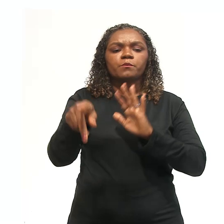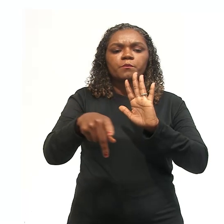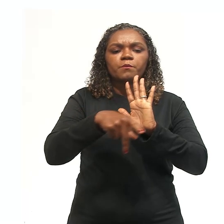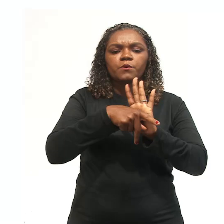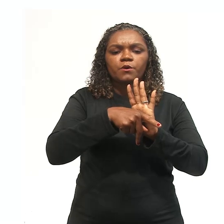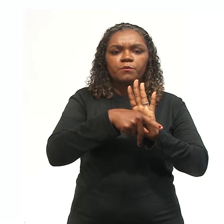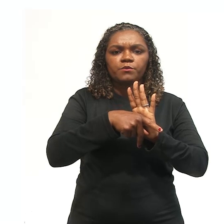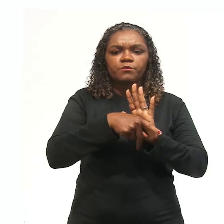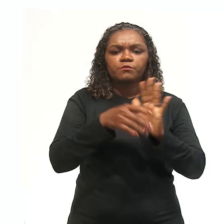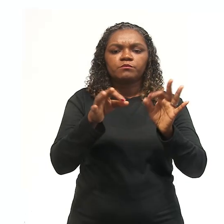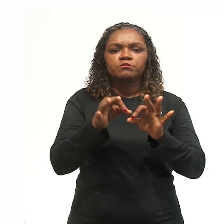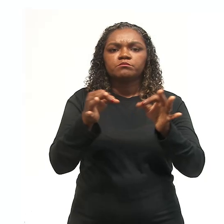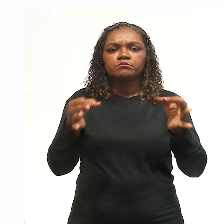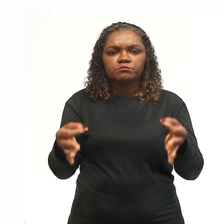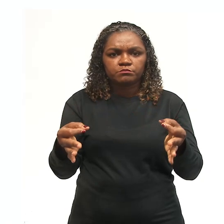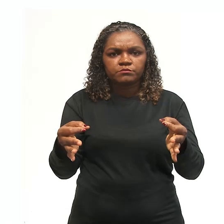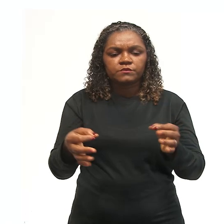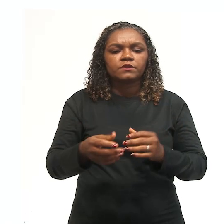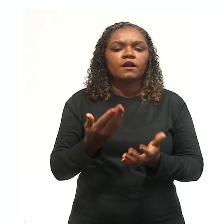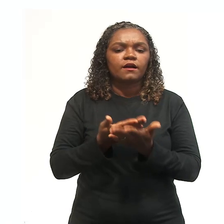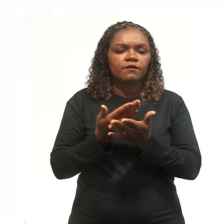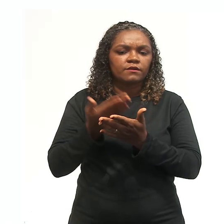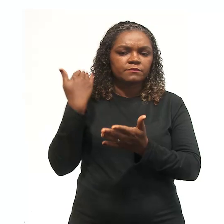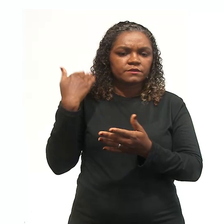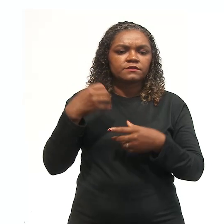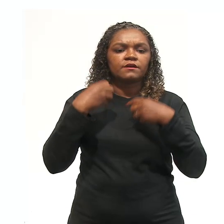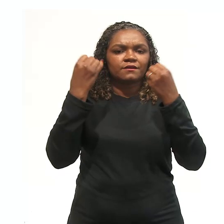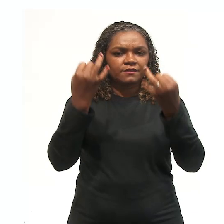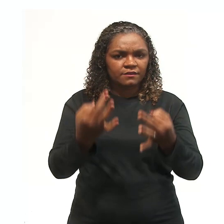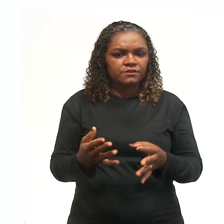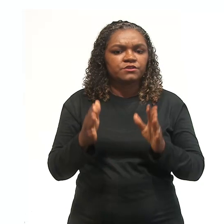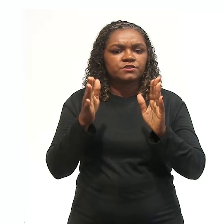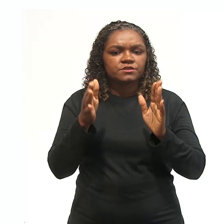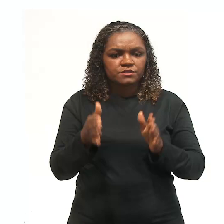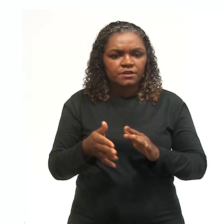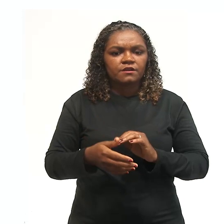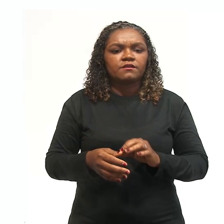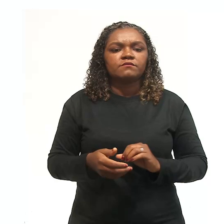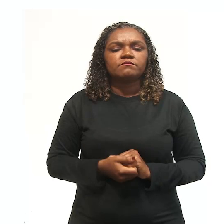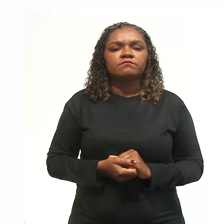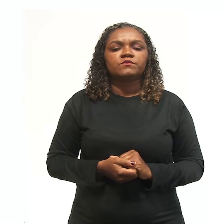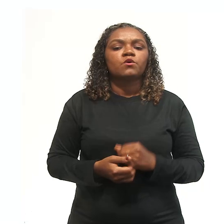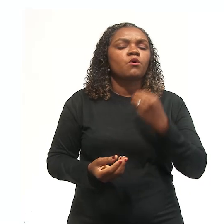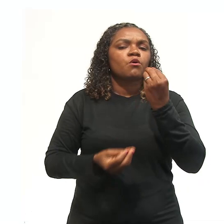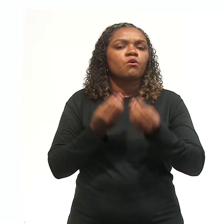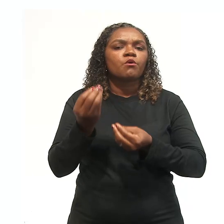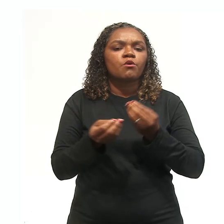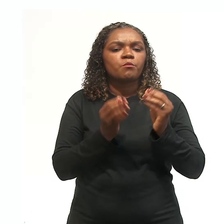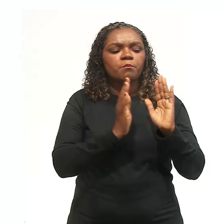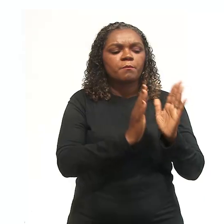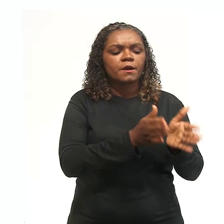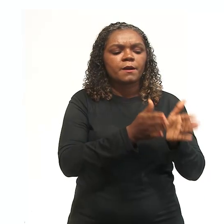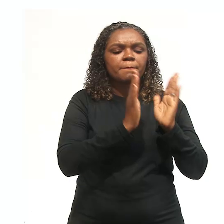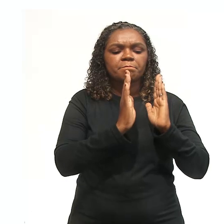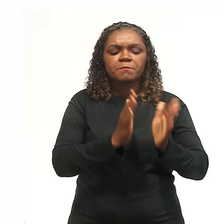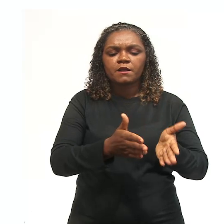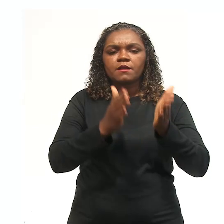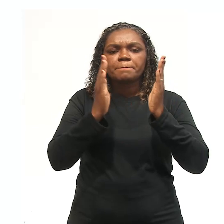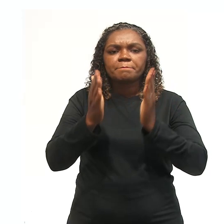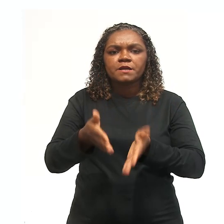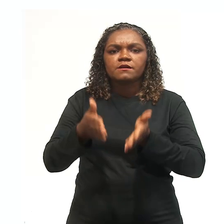pregão eletrônico. Nós já vimos isso na aula passada e já vimos que, de maneira macro, como é que cada uma dessas